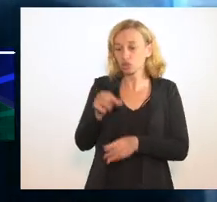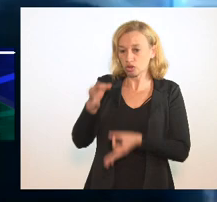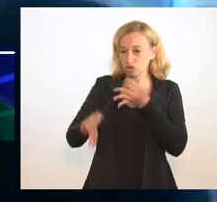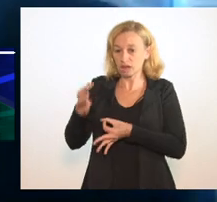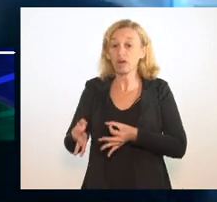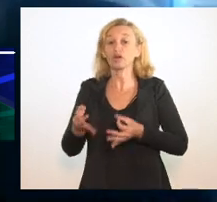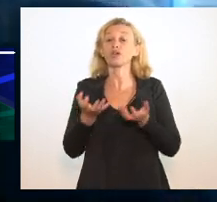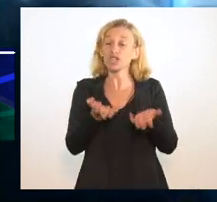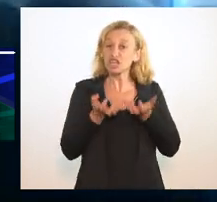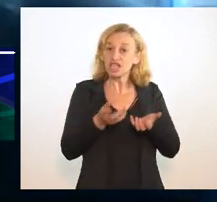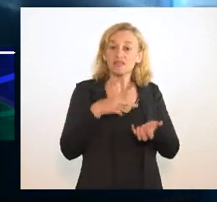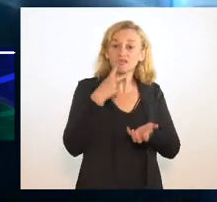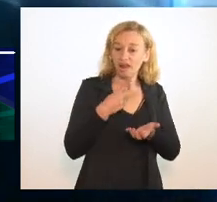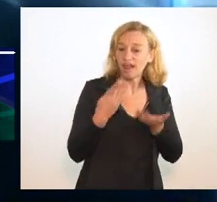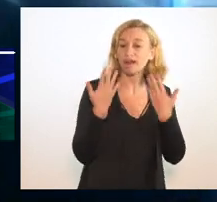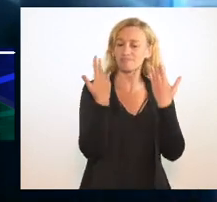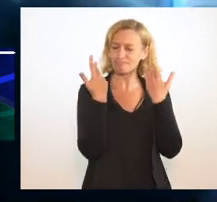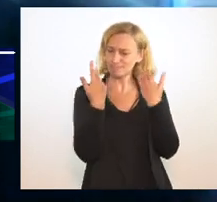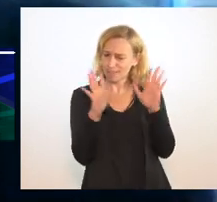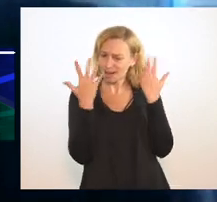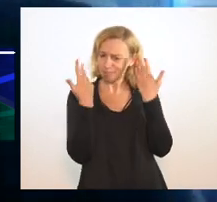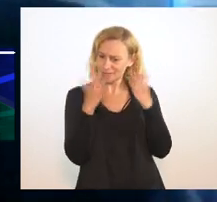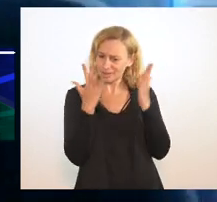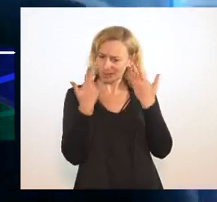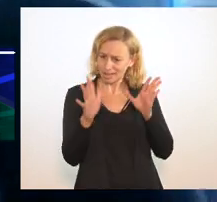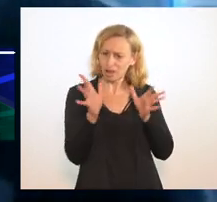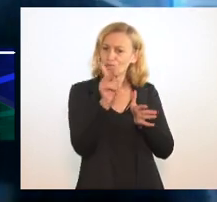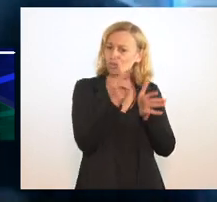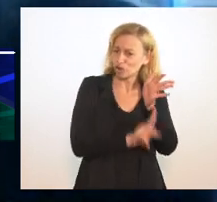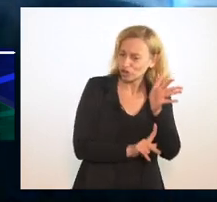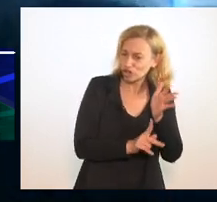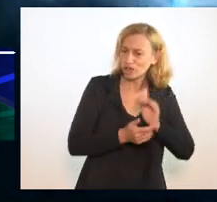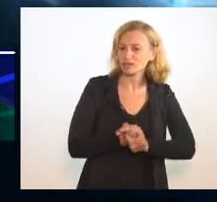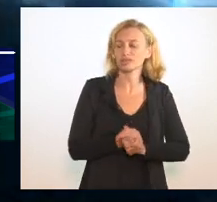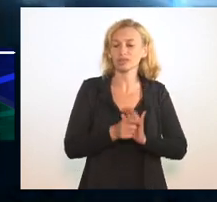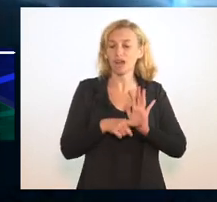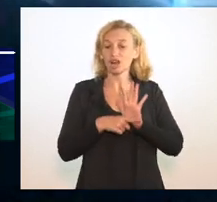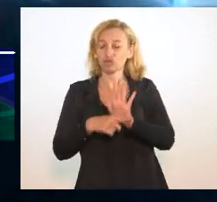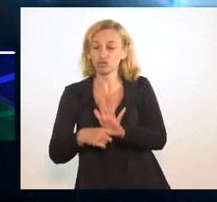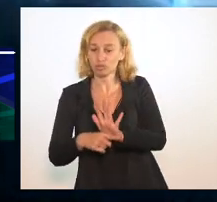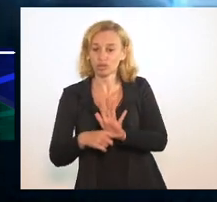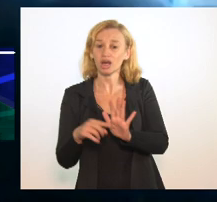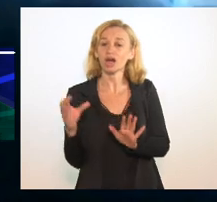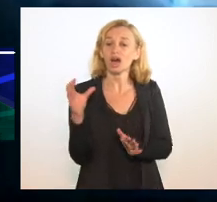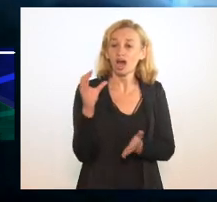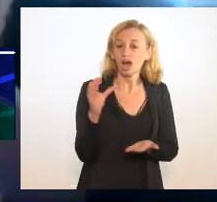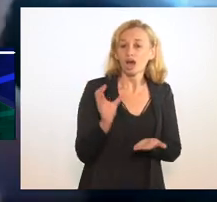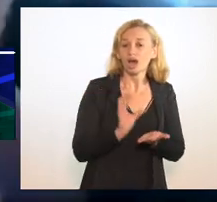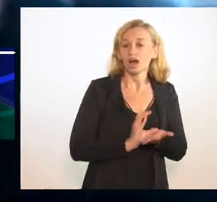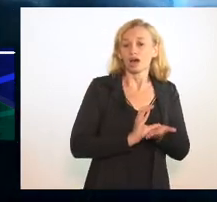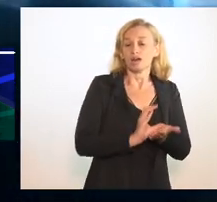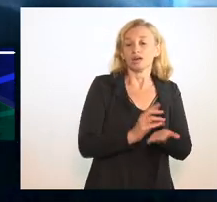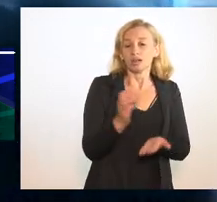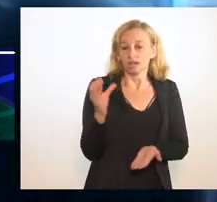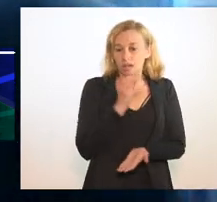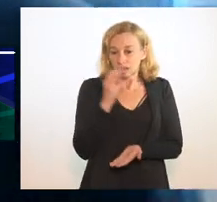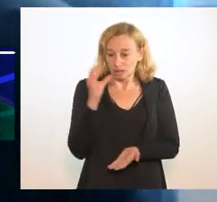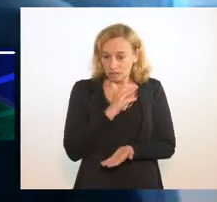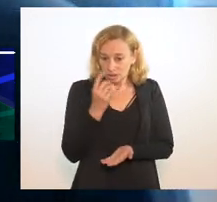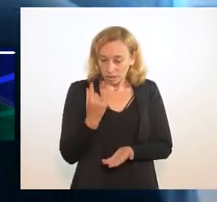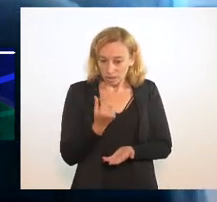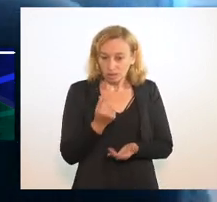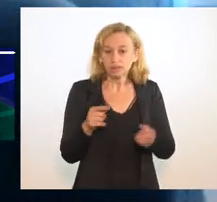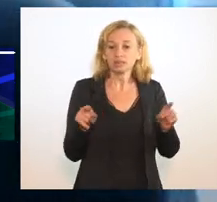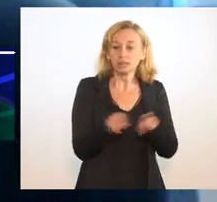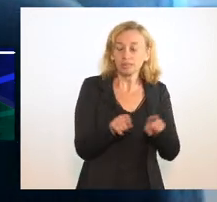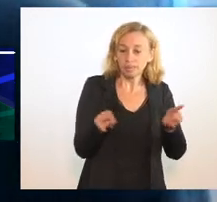saudar o projeto da ajuda emergencial, o projeto dos fundos, esse agora, que a garante, e